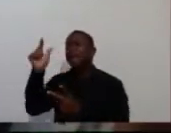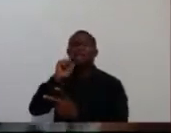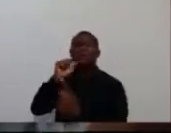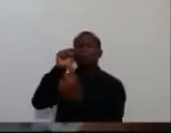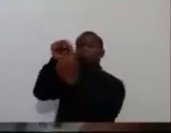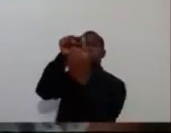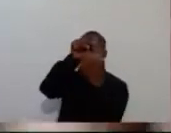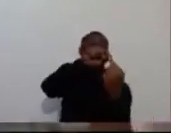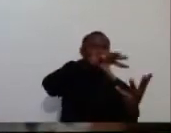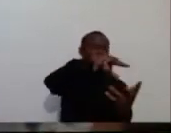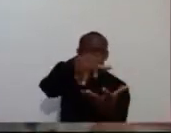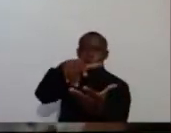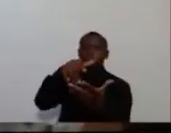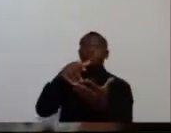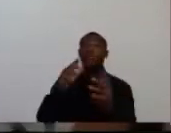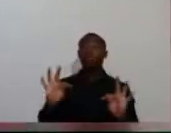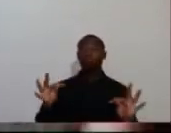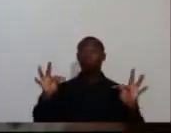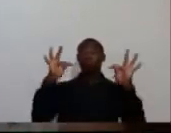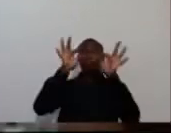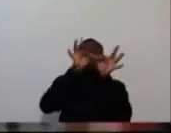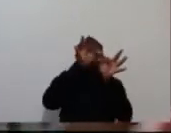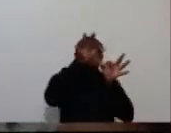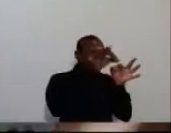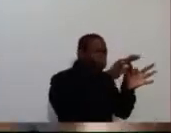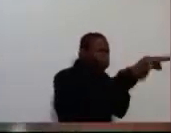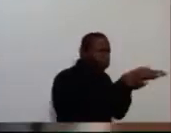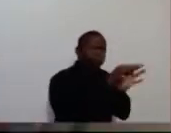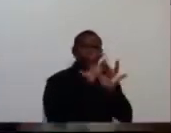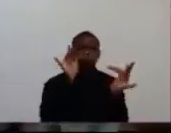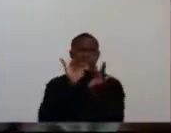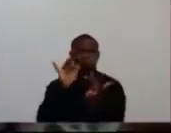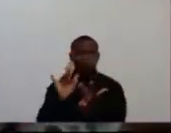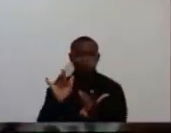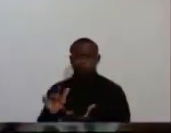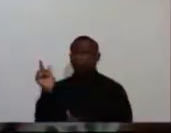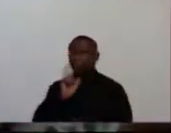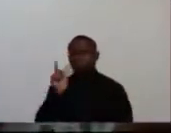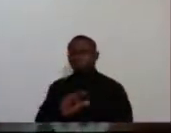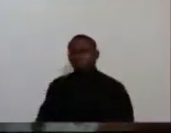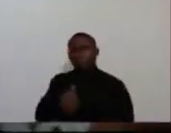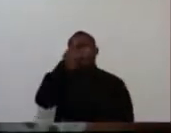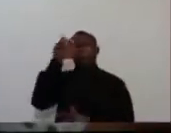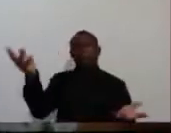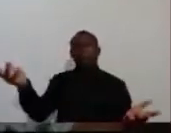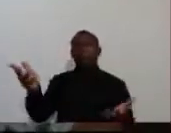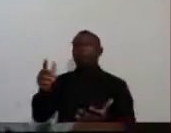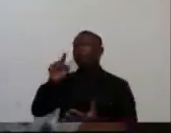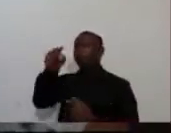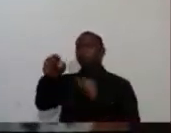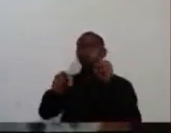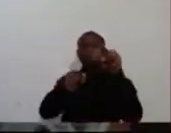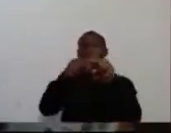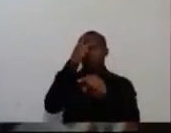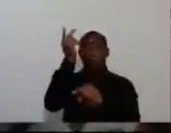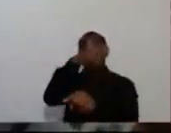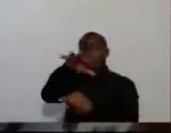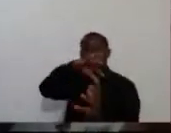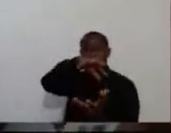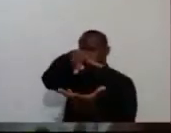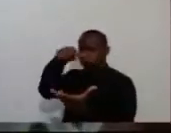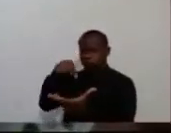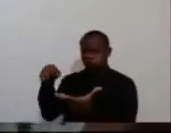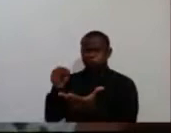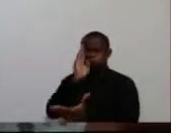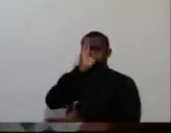mais, né? A tecnologia da linguagem digital, ela conseguiu chegar em ainda mais pessoas através desse tipo de